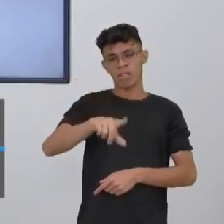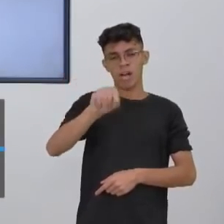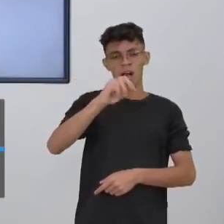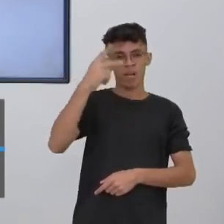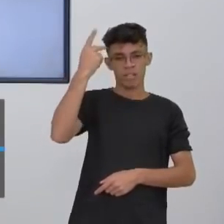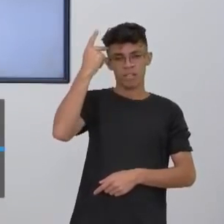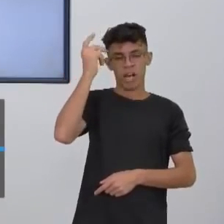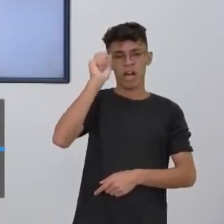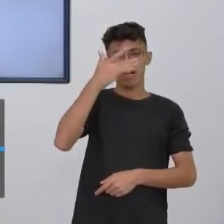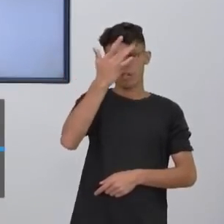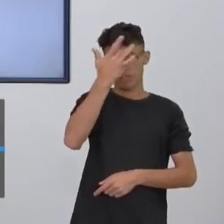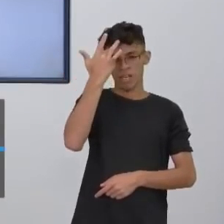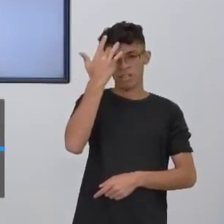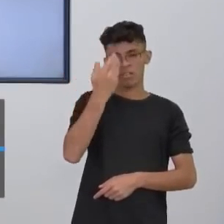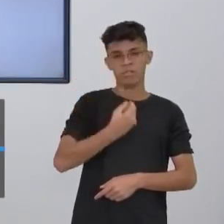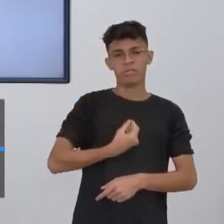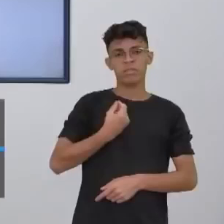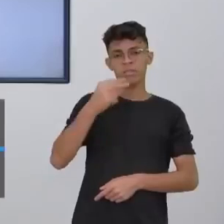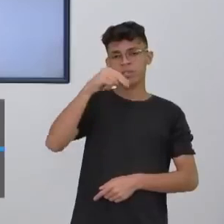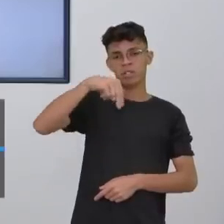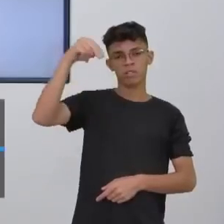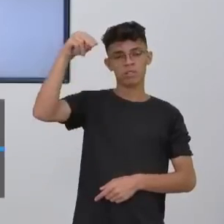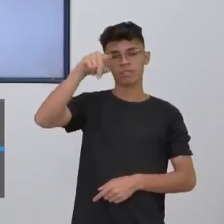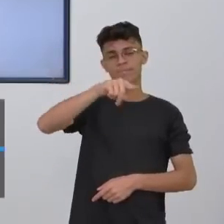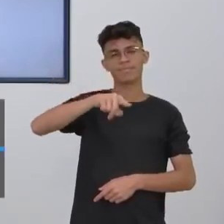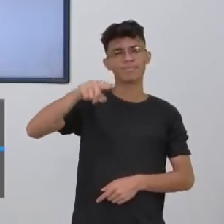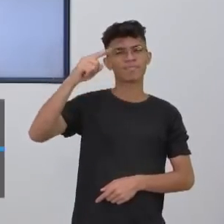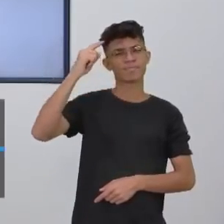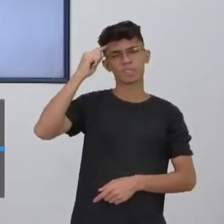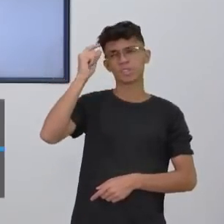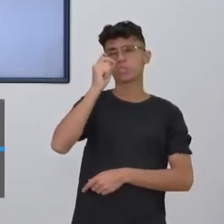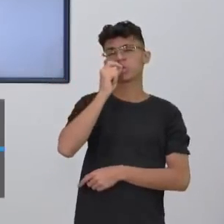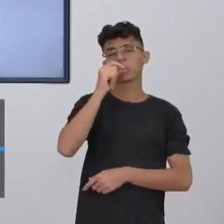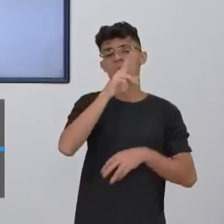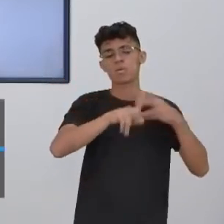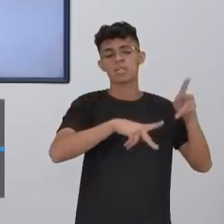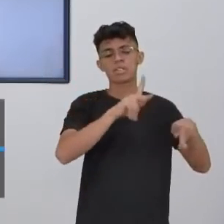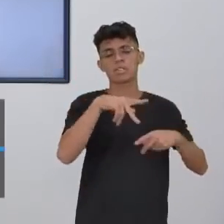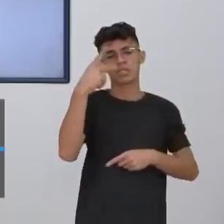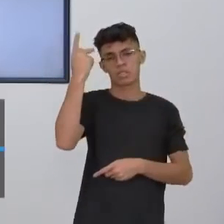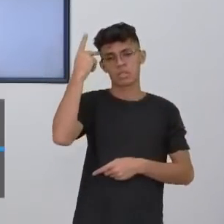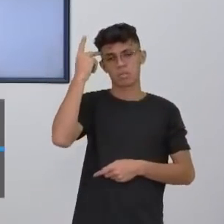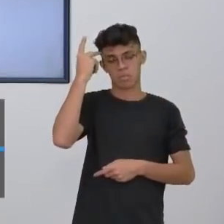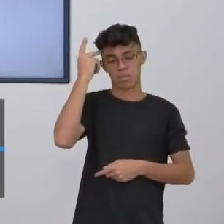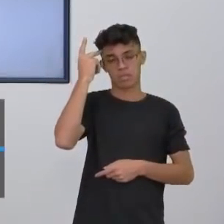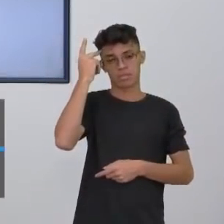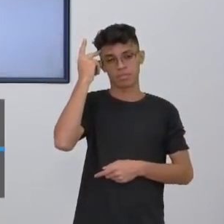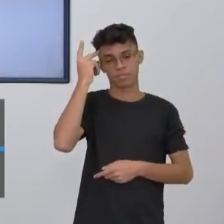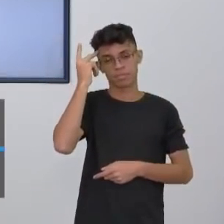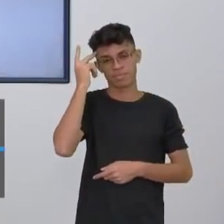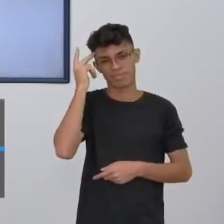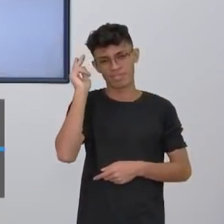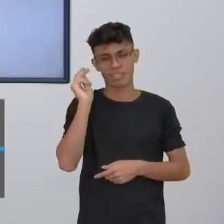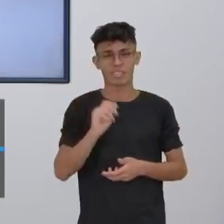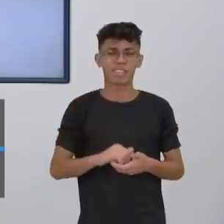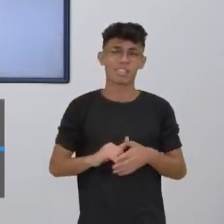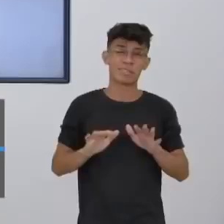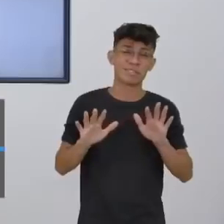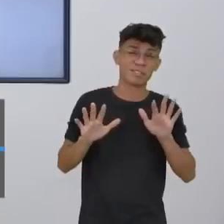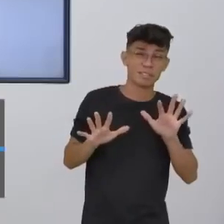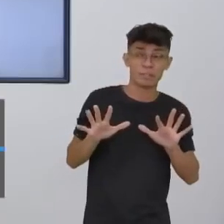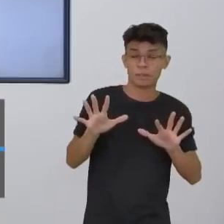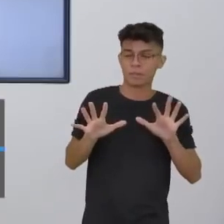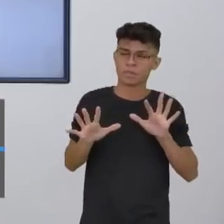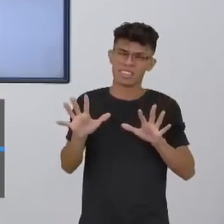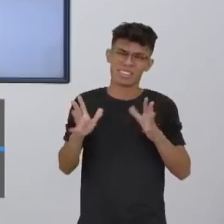do Nordeste. Vocês já imaginam que a população de São Paulo, principalmente os cafeicultores, estavam meio pistola com Getúlio